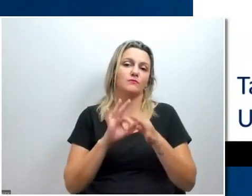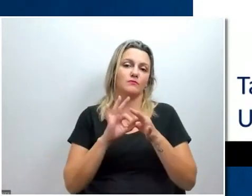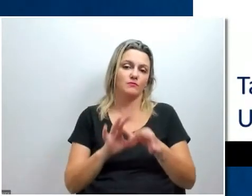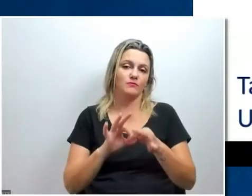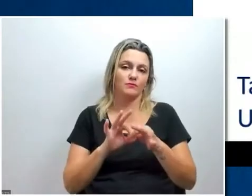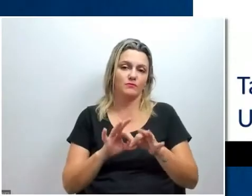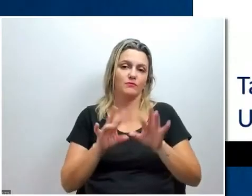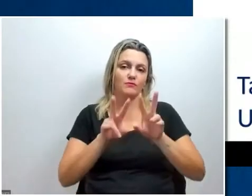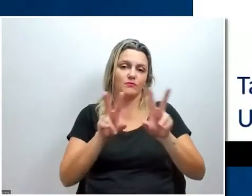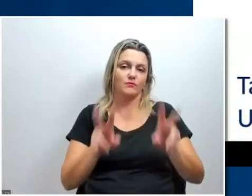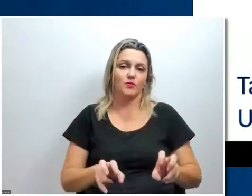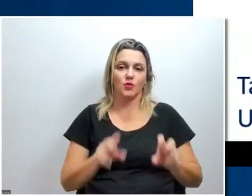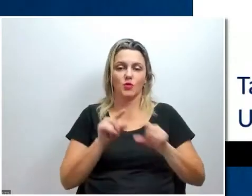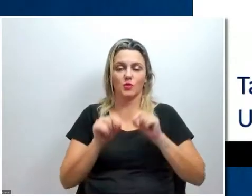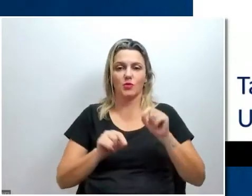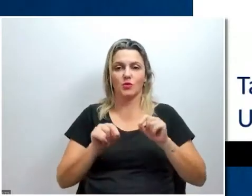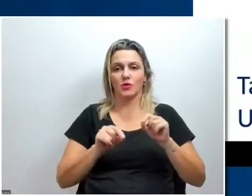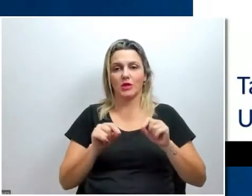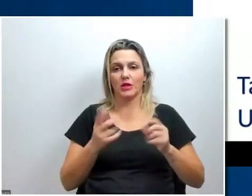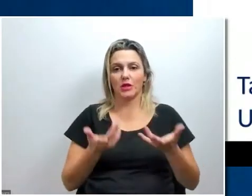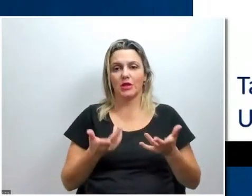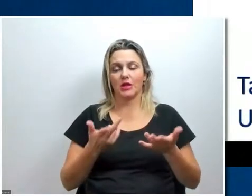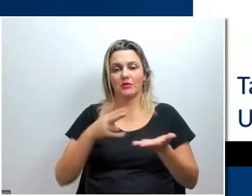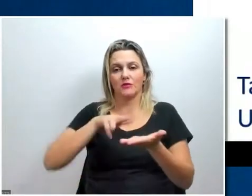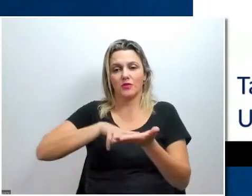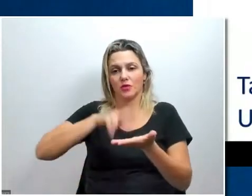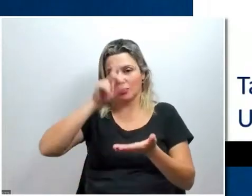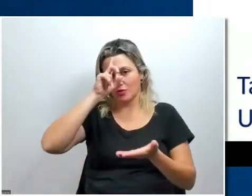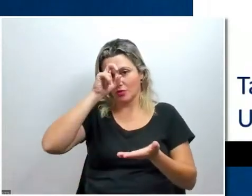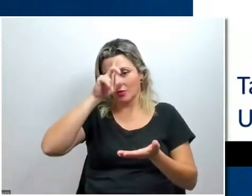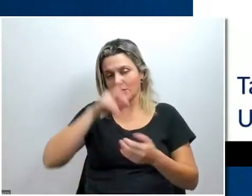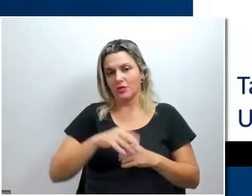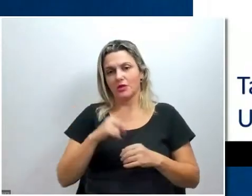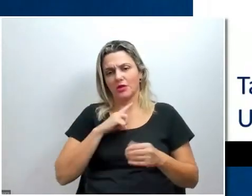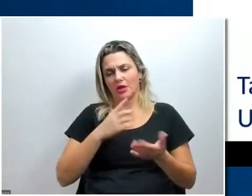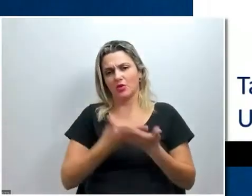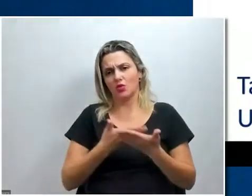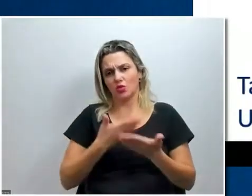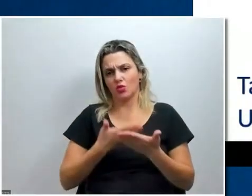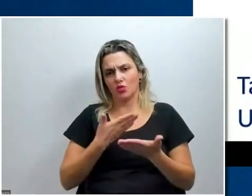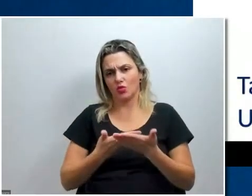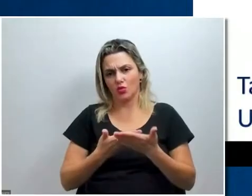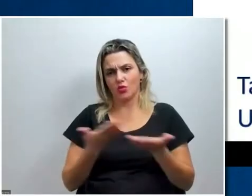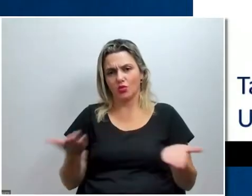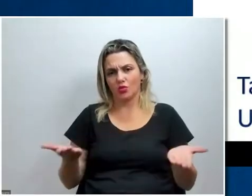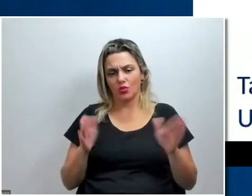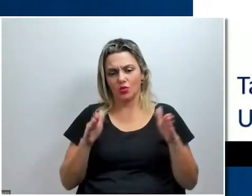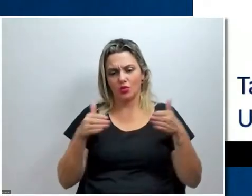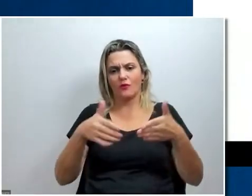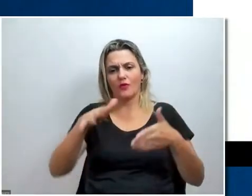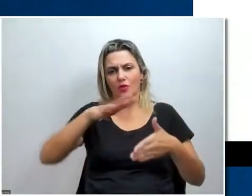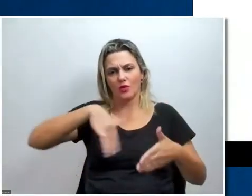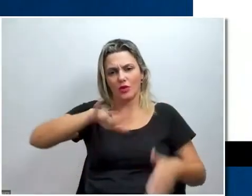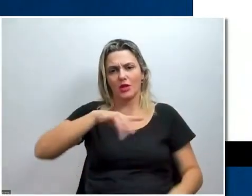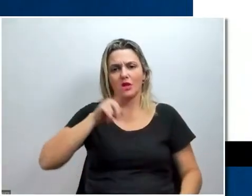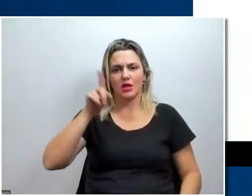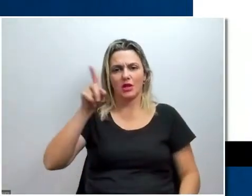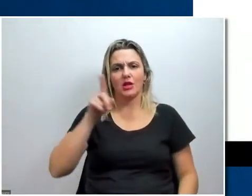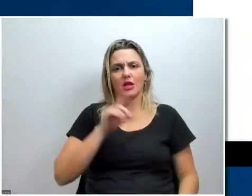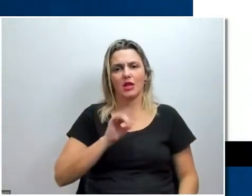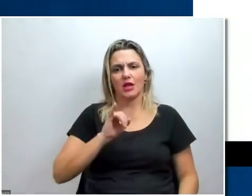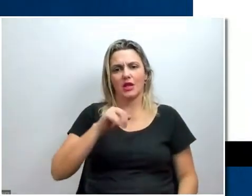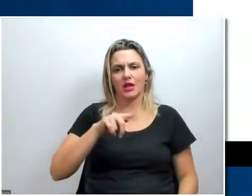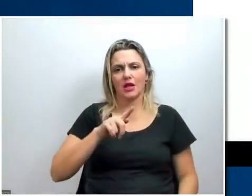plano individualizado de intervenções. Né? Existem alguns estudos que estão sendo feitos nessa área na Inglaterra. E eu